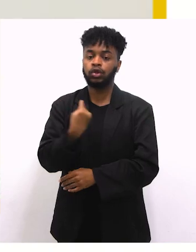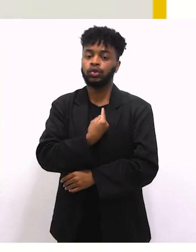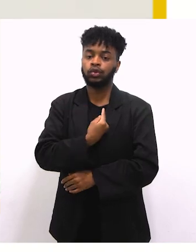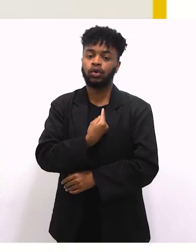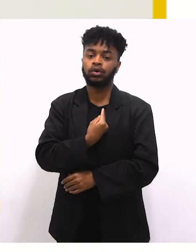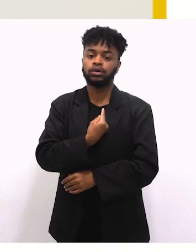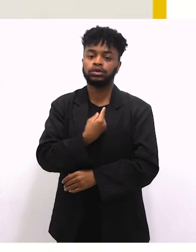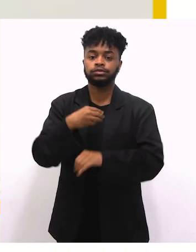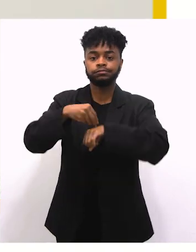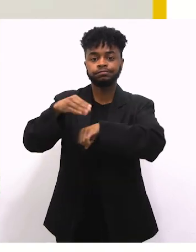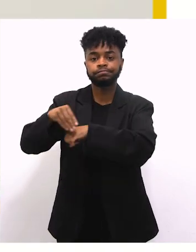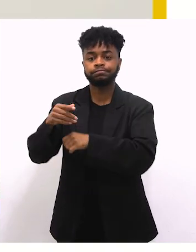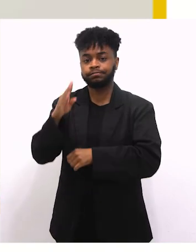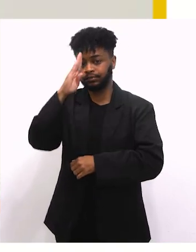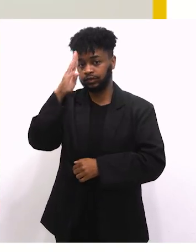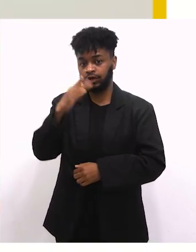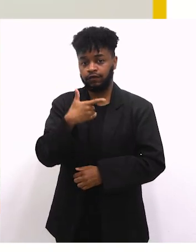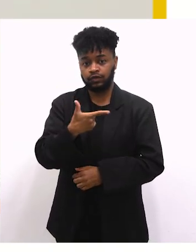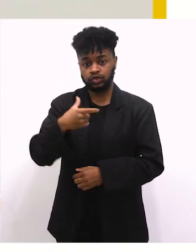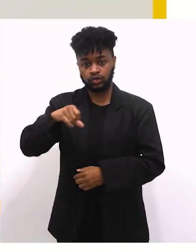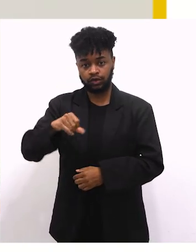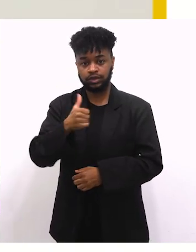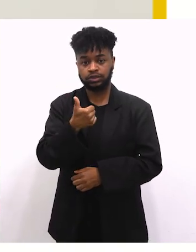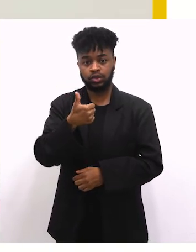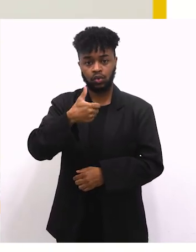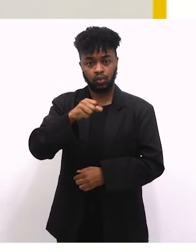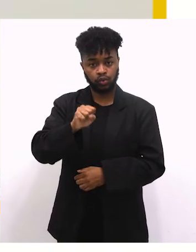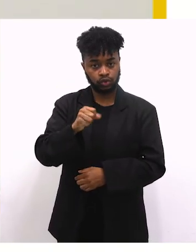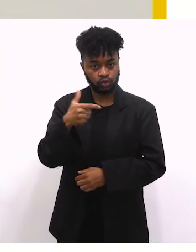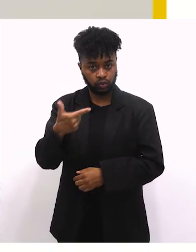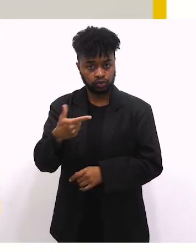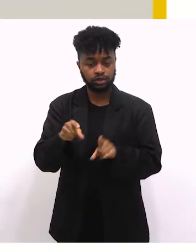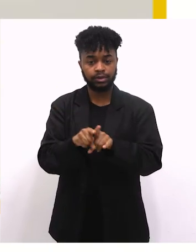que trazem principalmente a 29, 182 e a